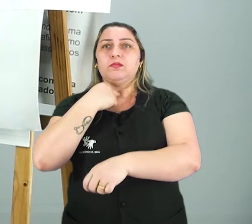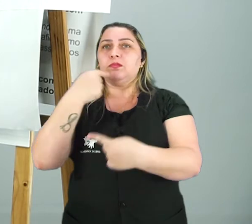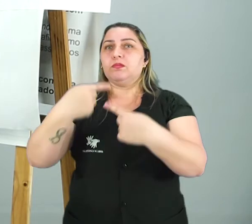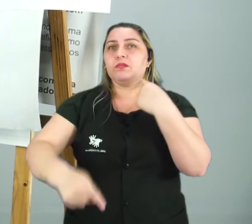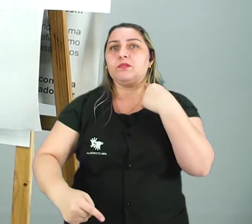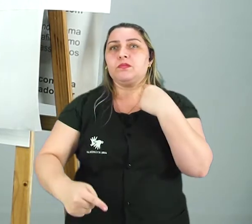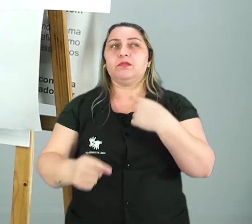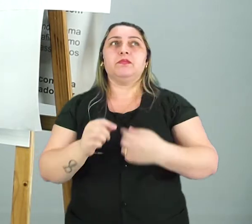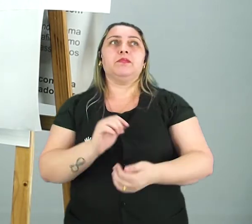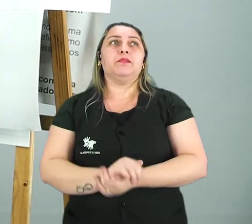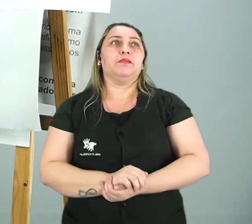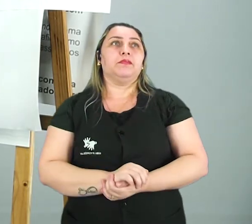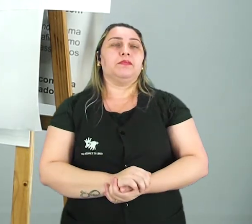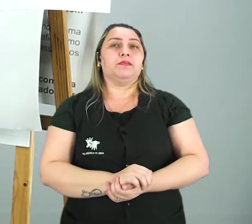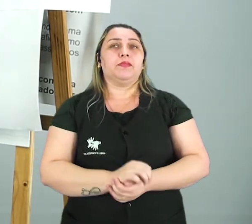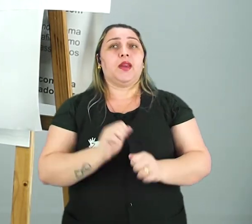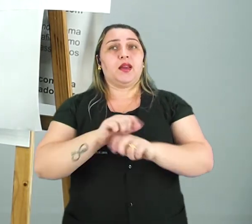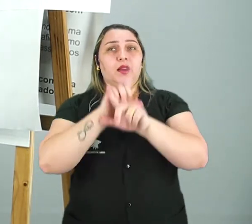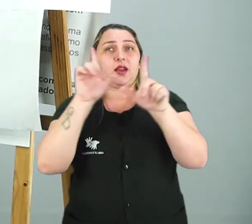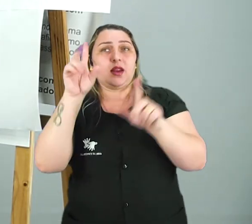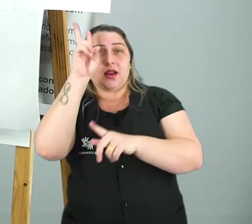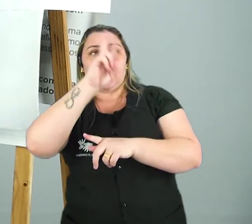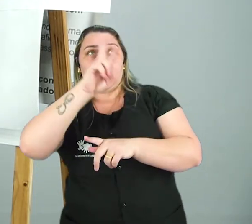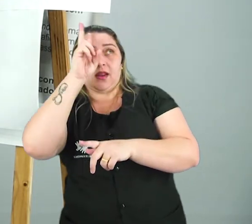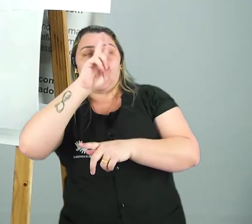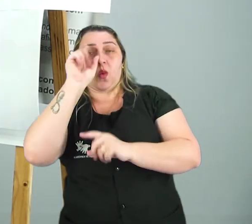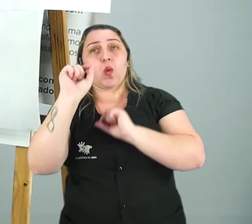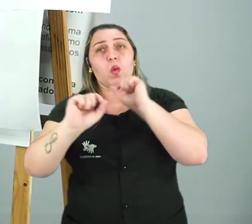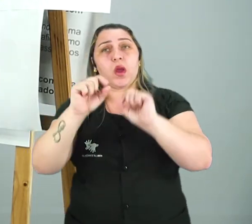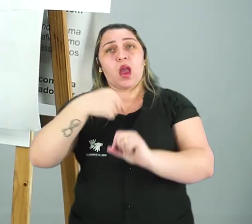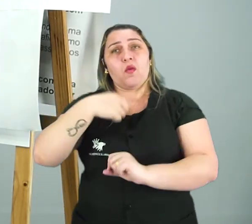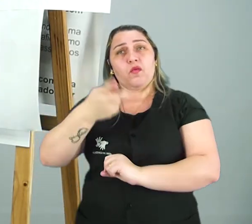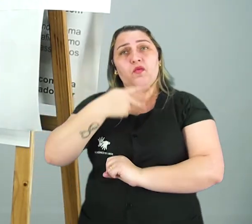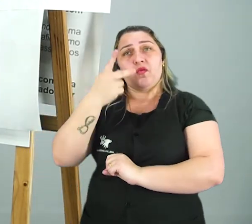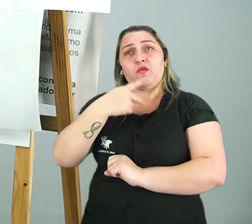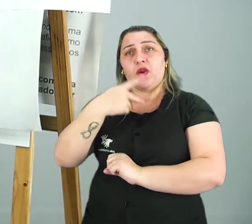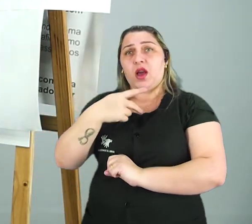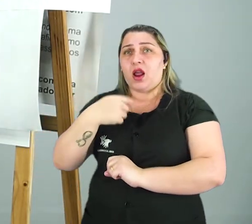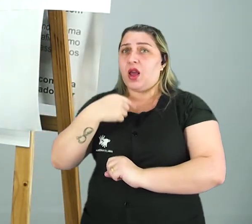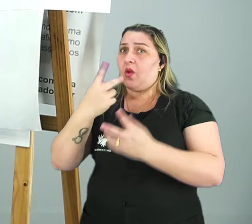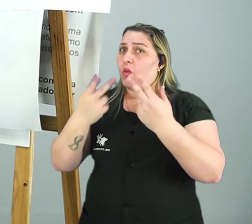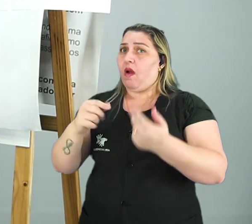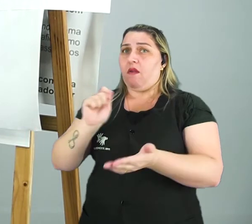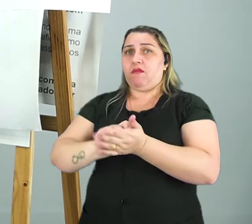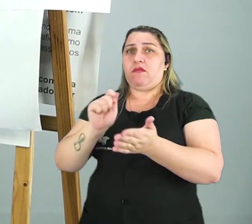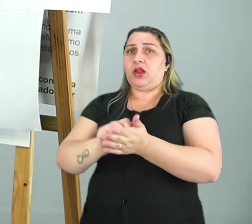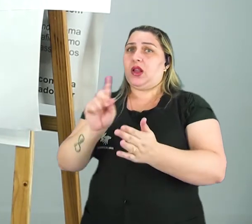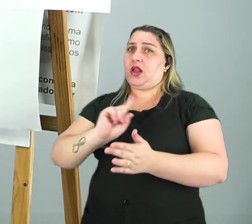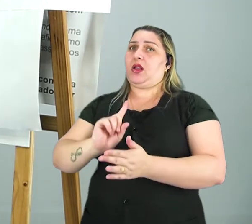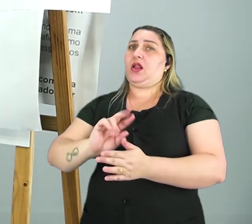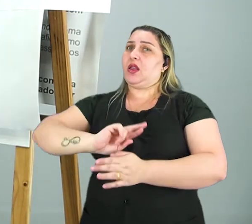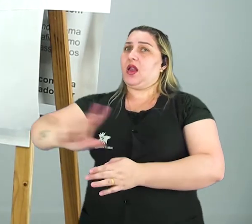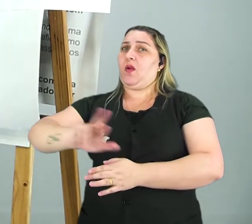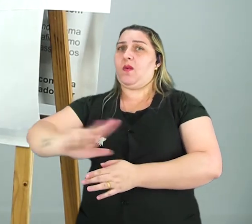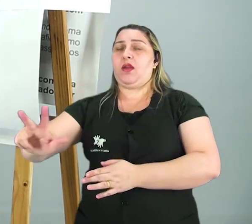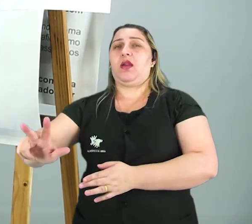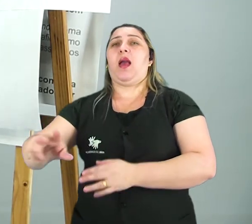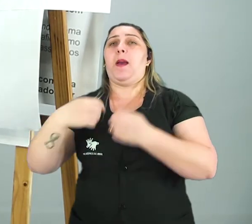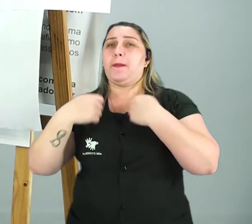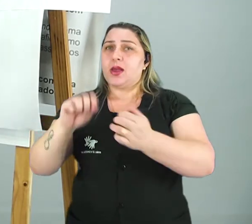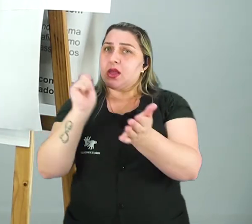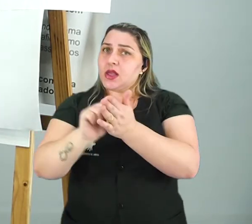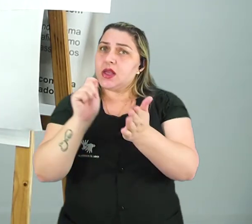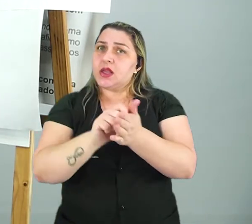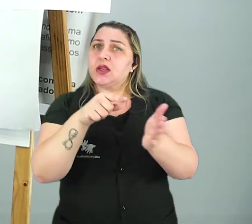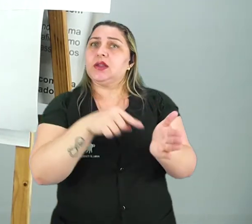assim, dessa forma, tá? É claro que, lembrando, que o que eu falo não é como eu escrevo. Então, eu preciso, na